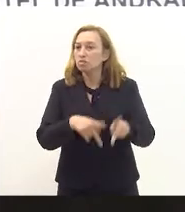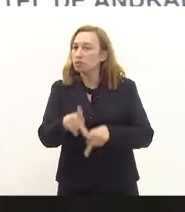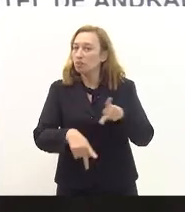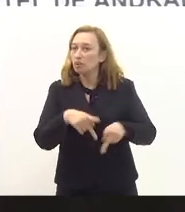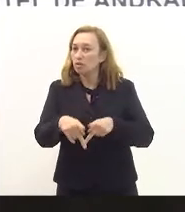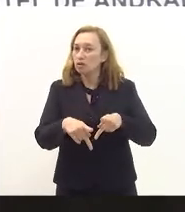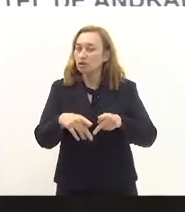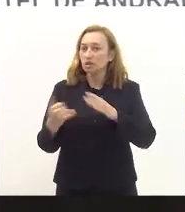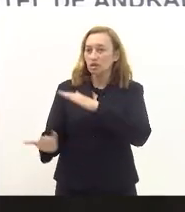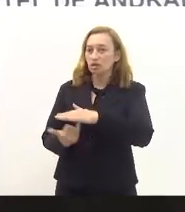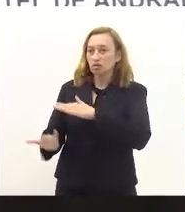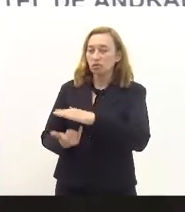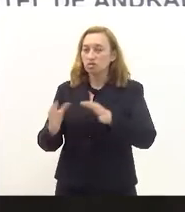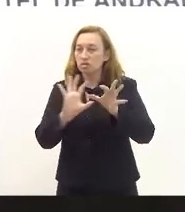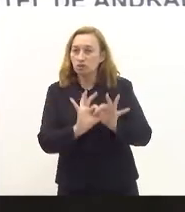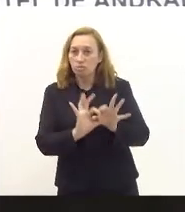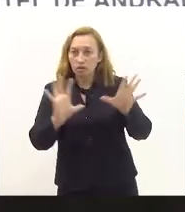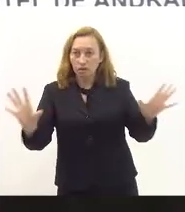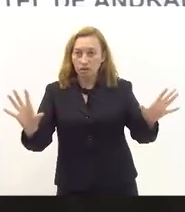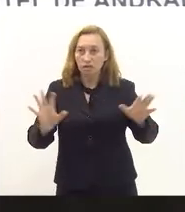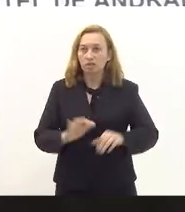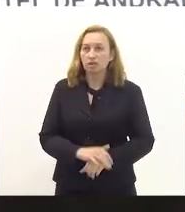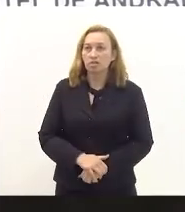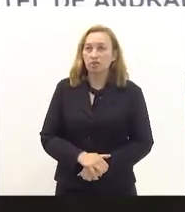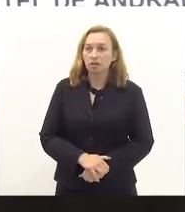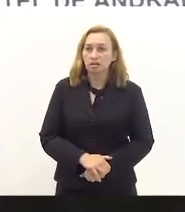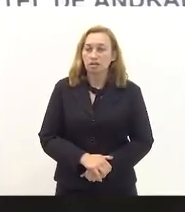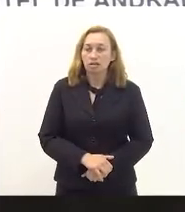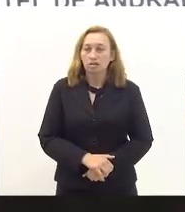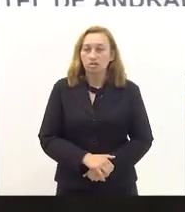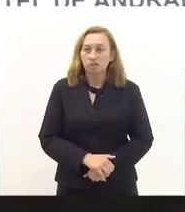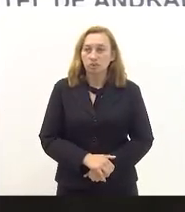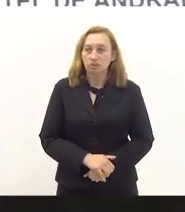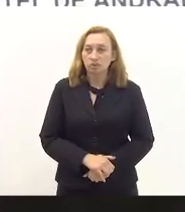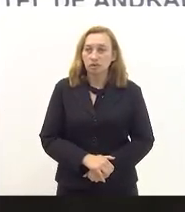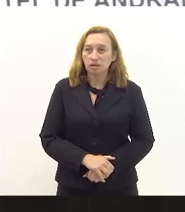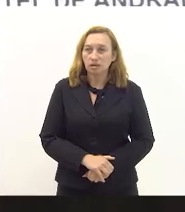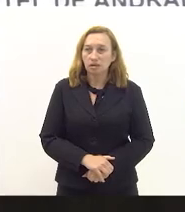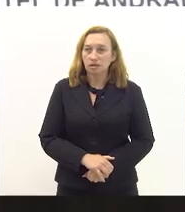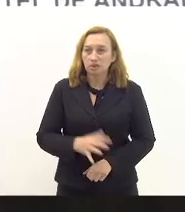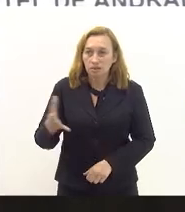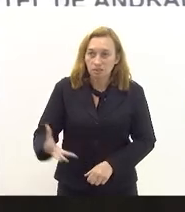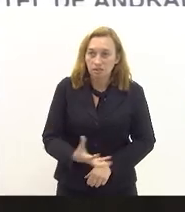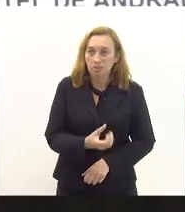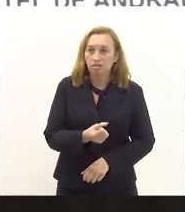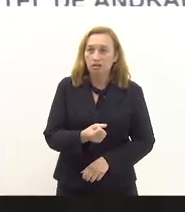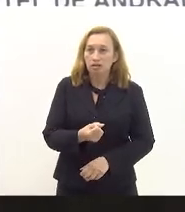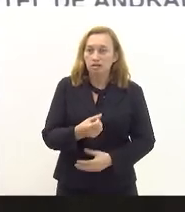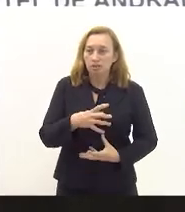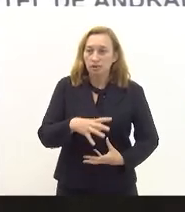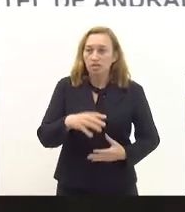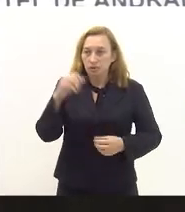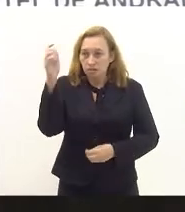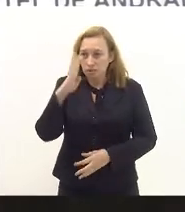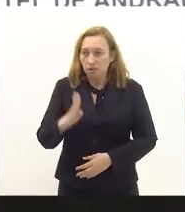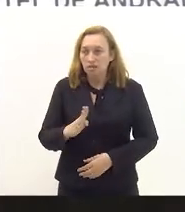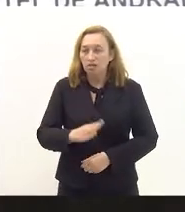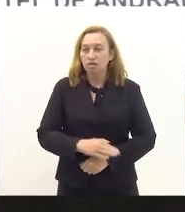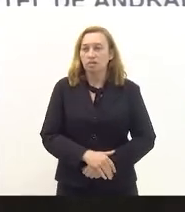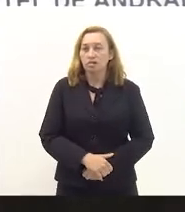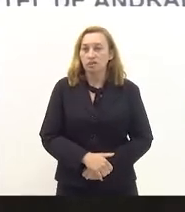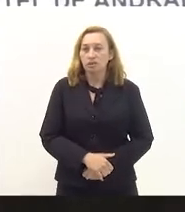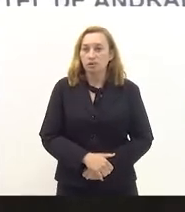das instituições democráticas. Trata-se, enfim, de resgatar a alma do Brasil.